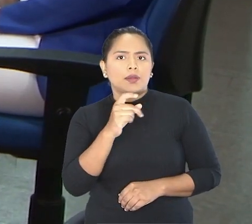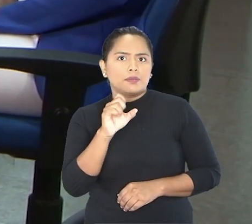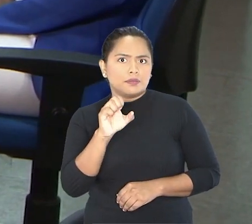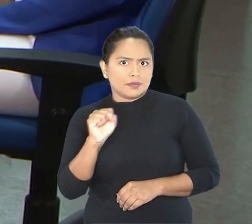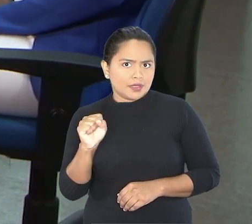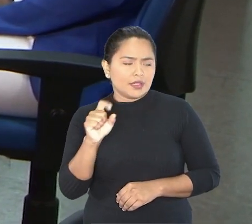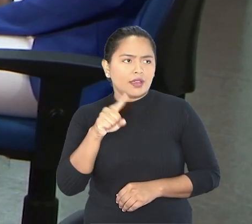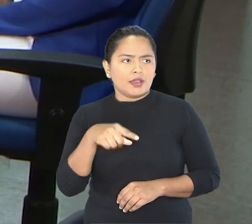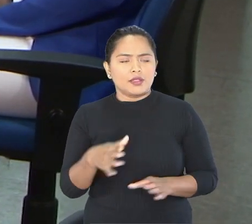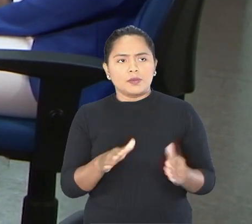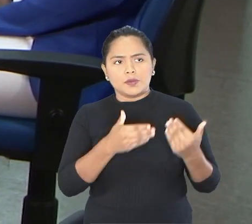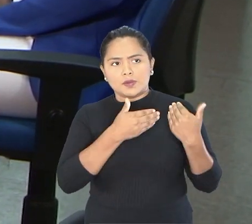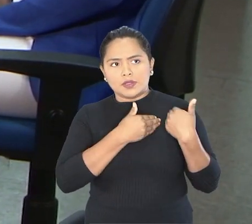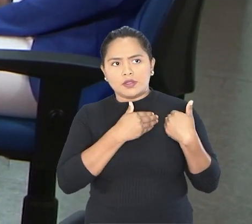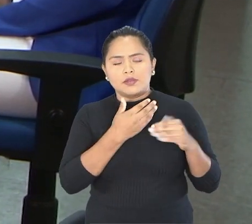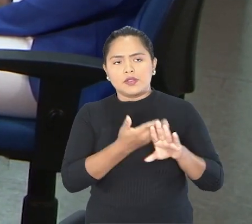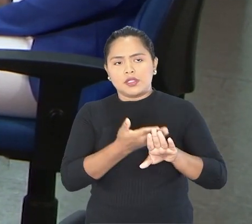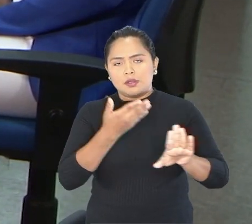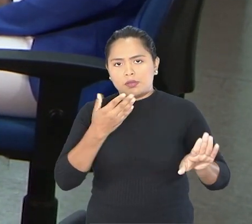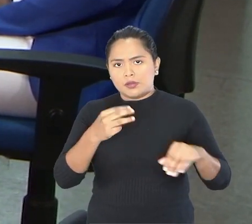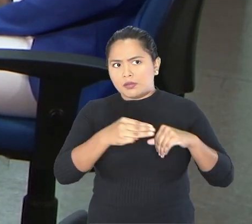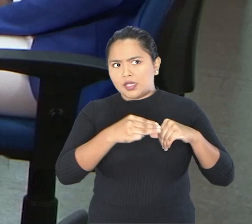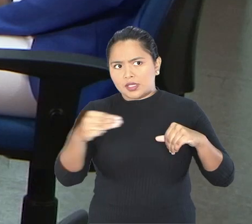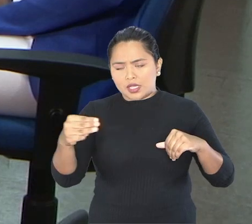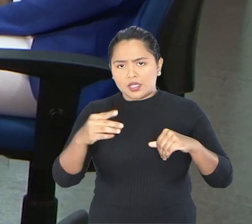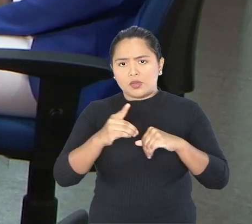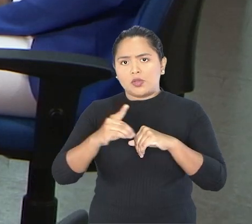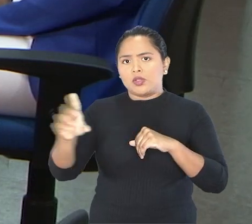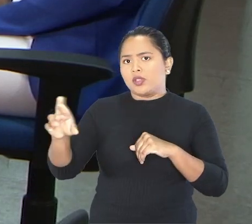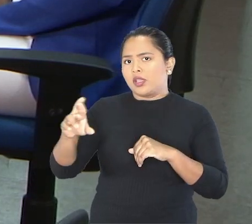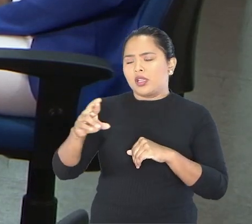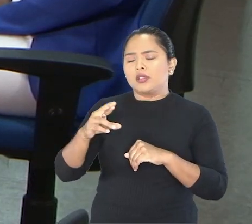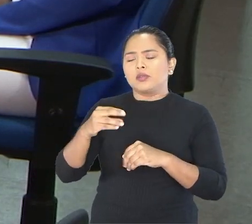afastamento para mestrado e doutorado.